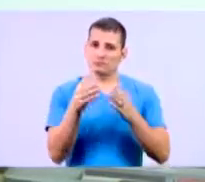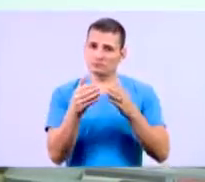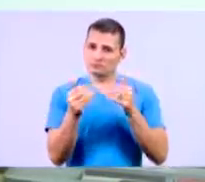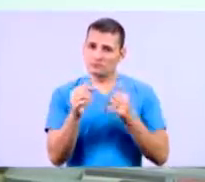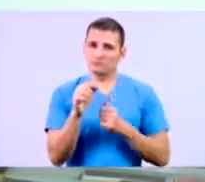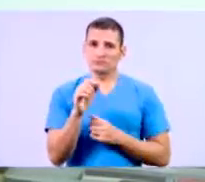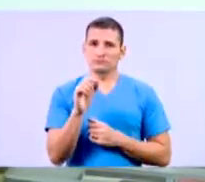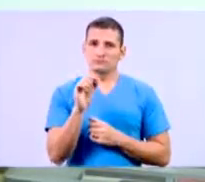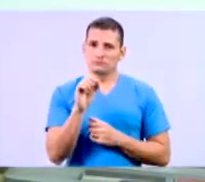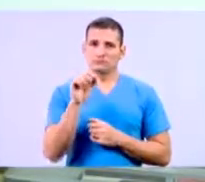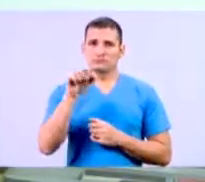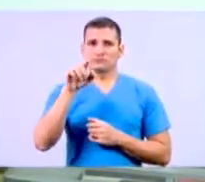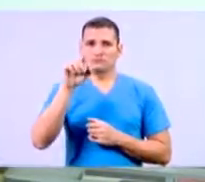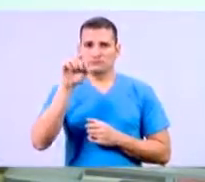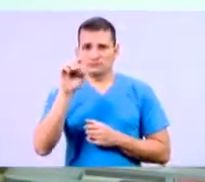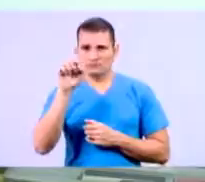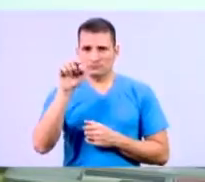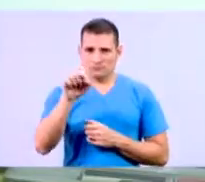domínio